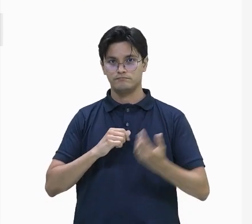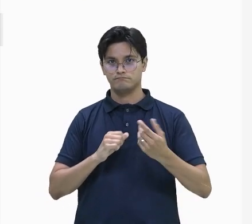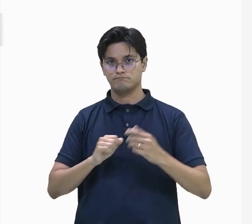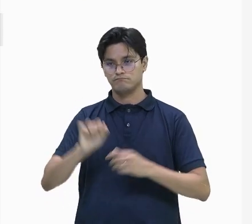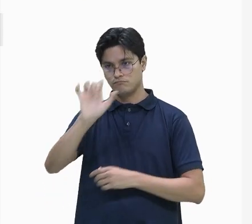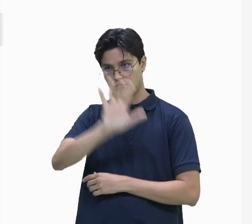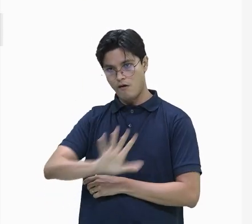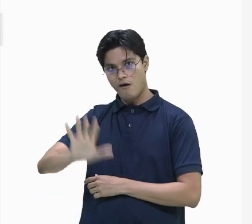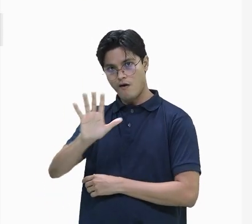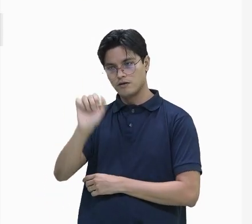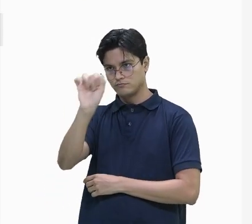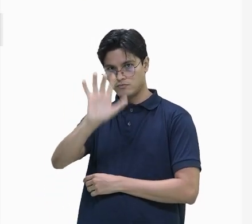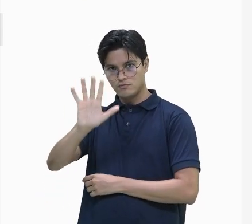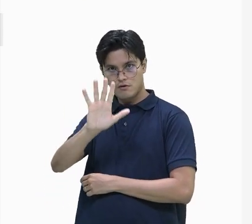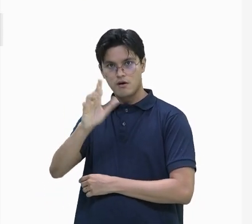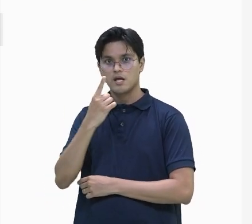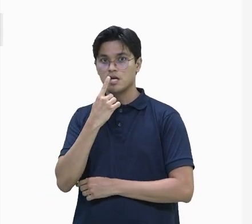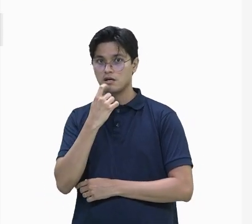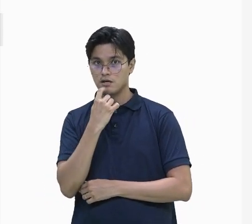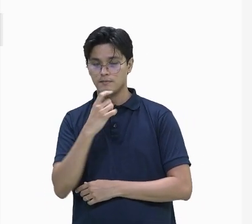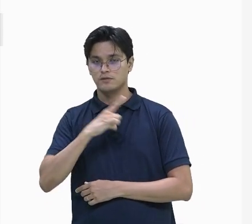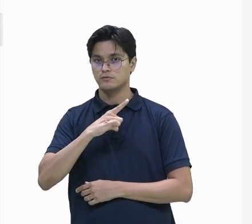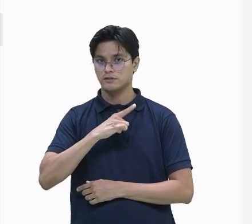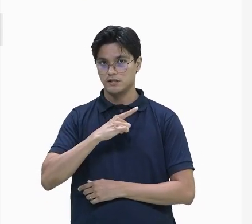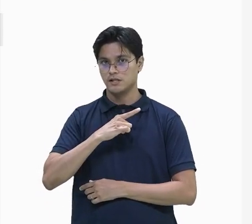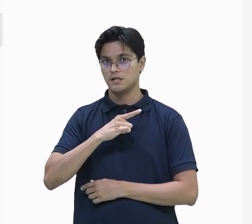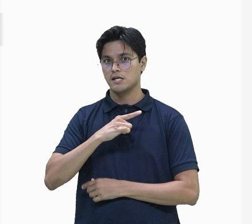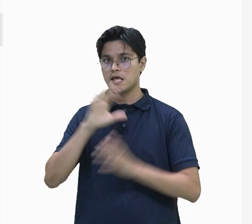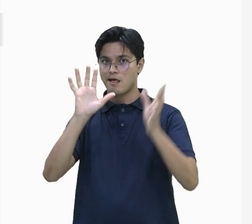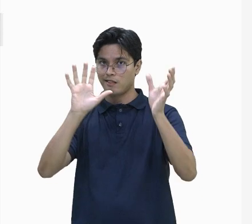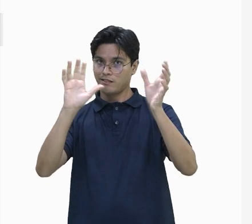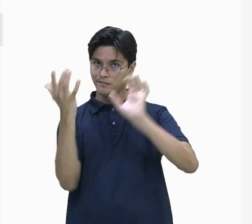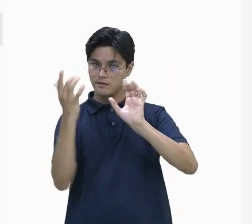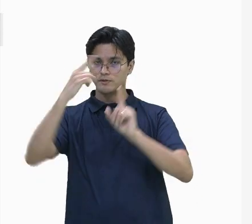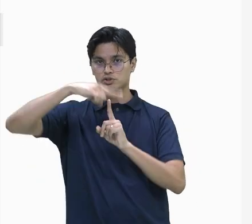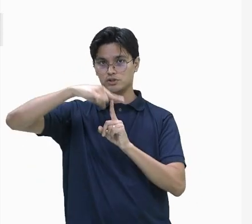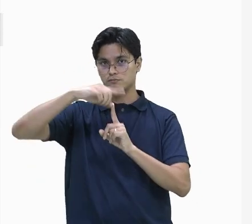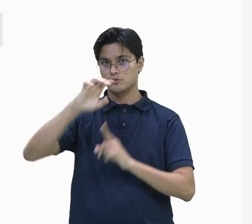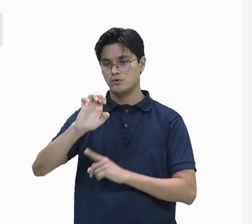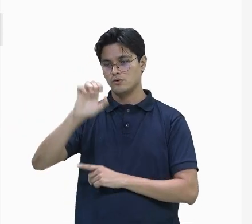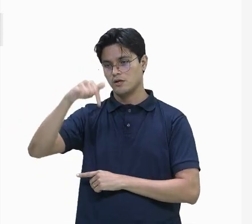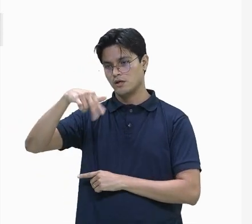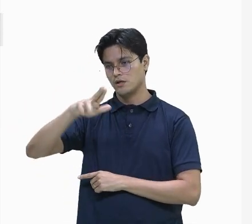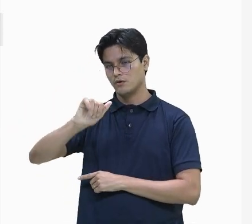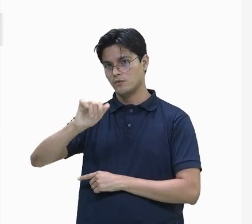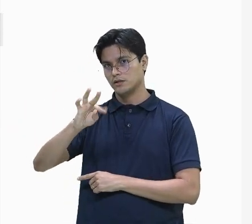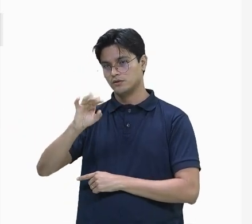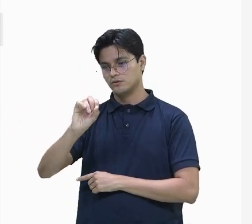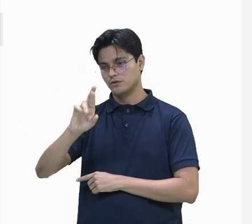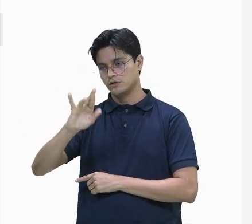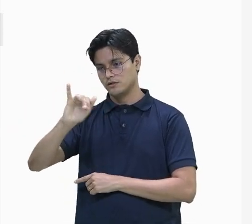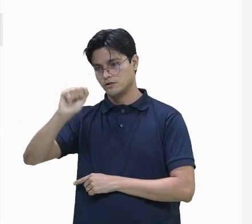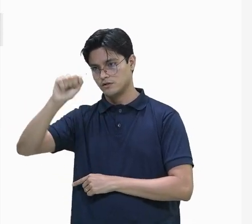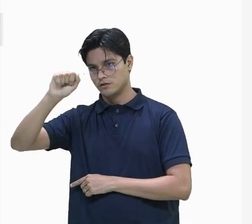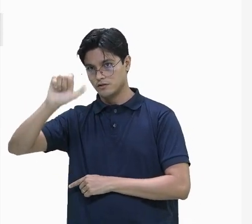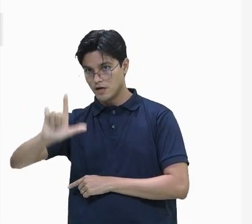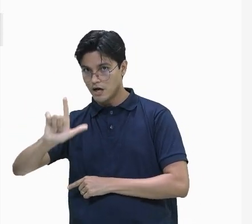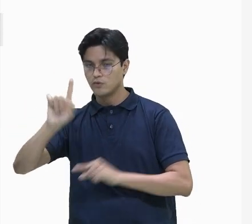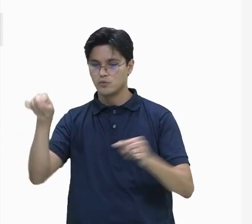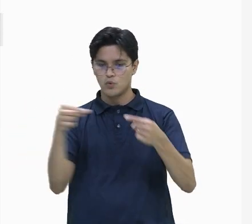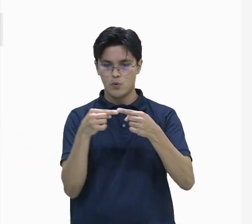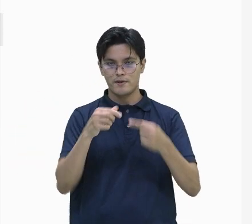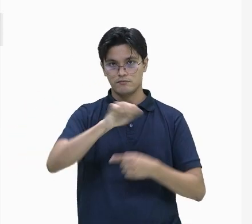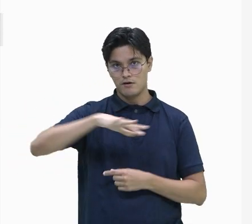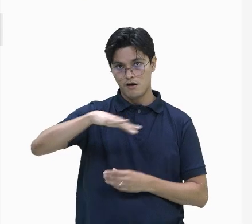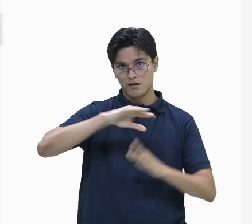nosso clima equatorial, localizado, né, na região amazônica. Já no nosso